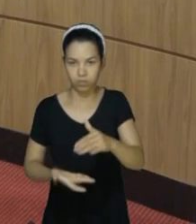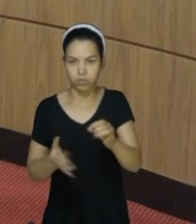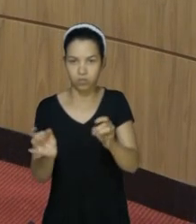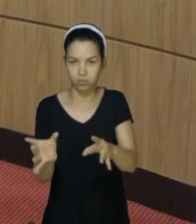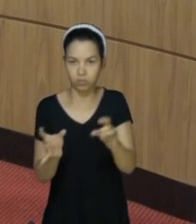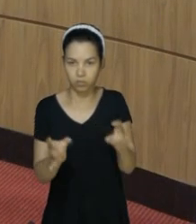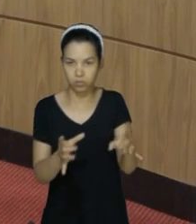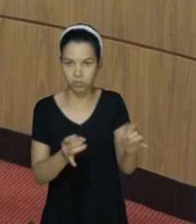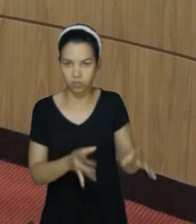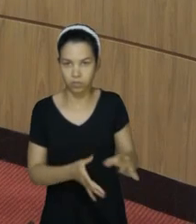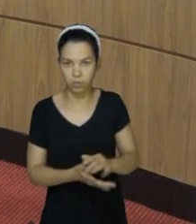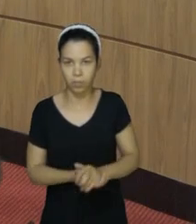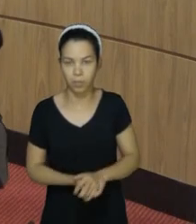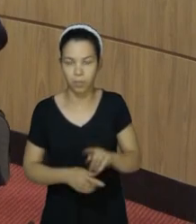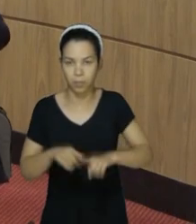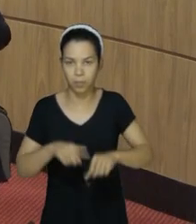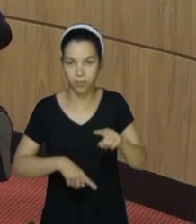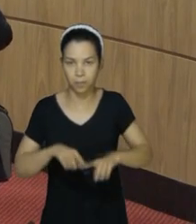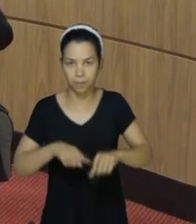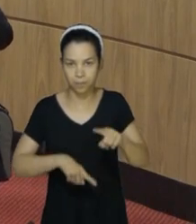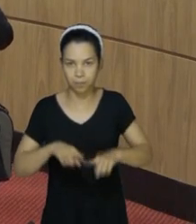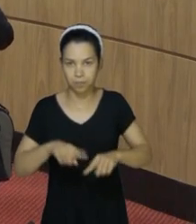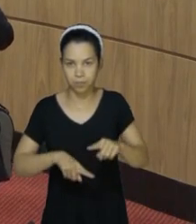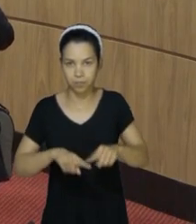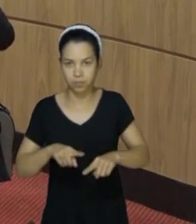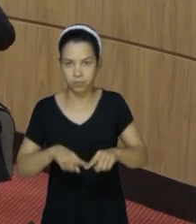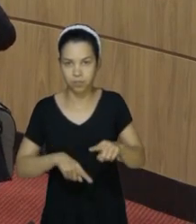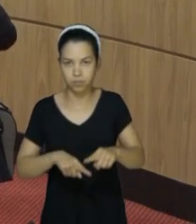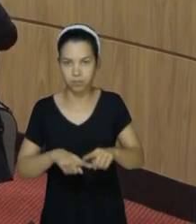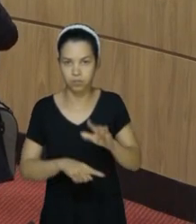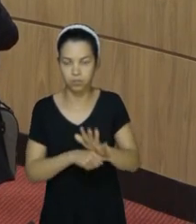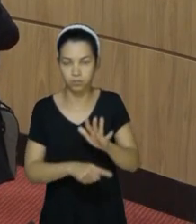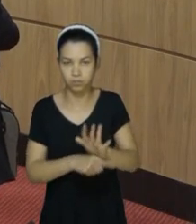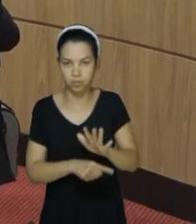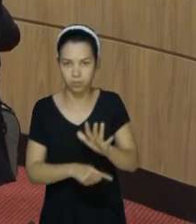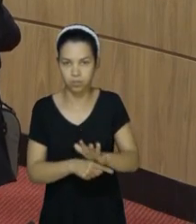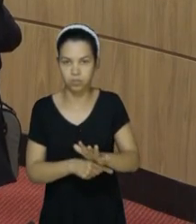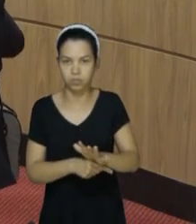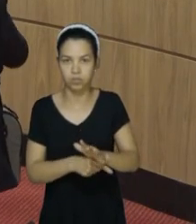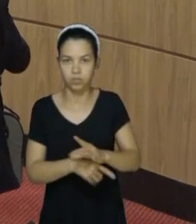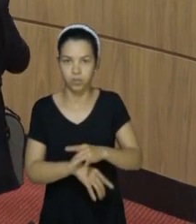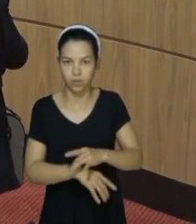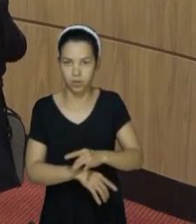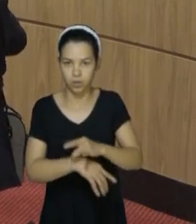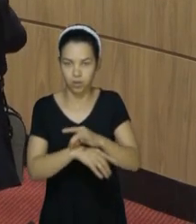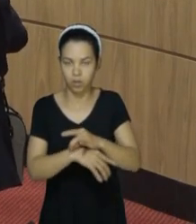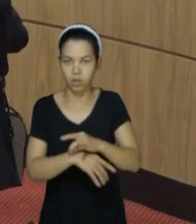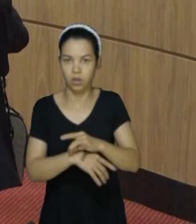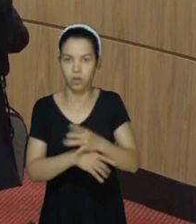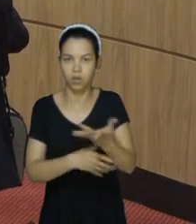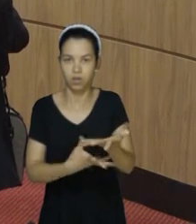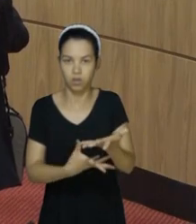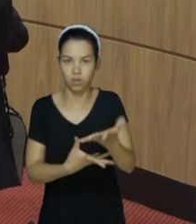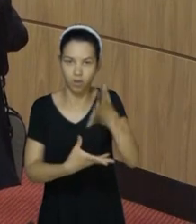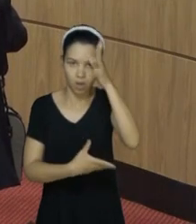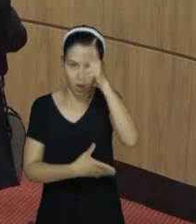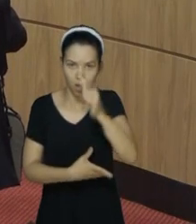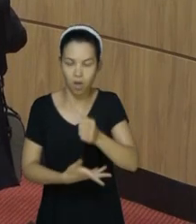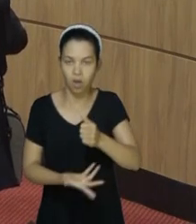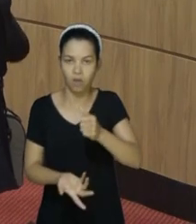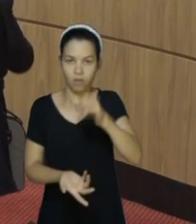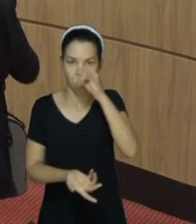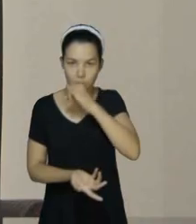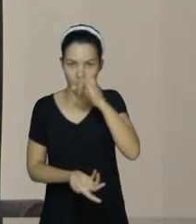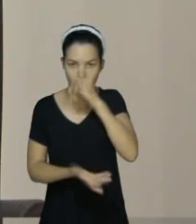exporta o produto que faz a carne de aves, a carne de suínos e a grande produção